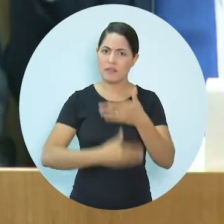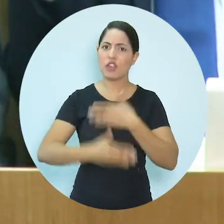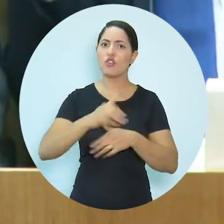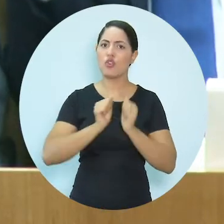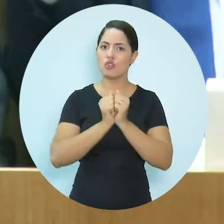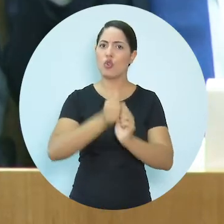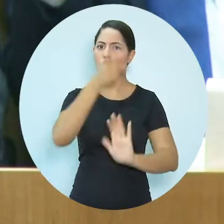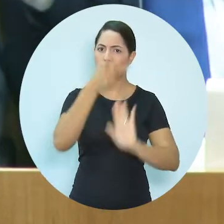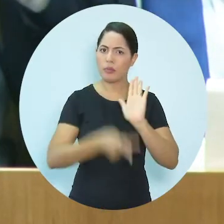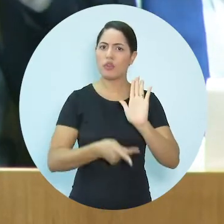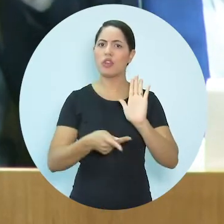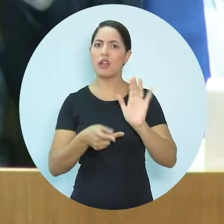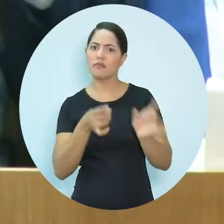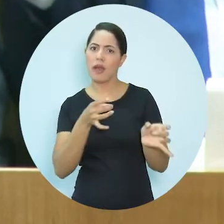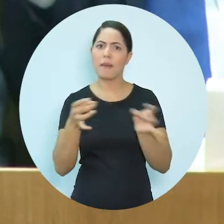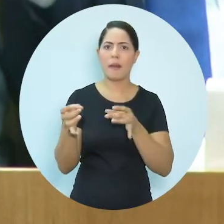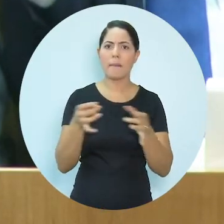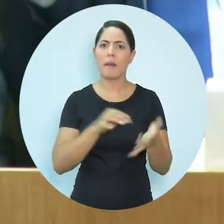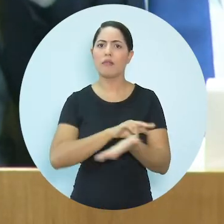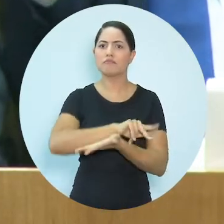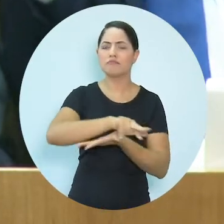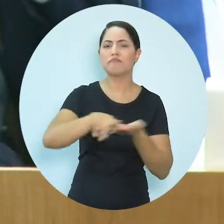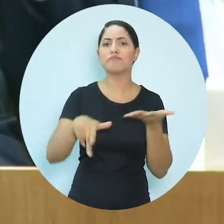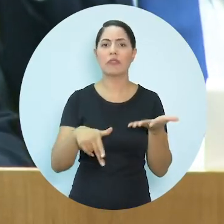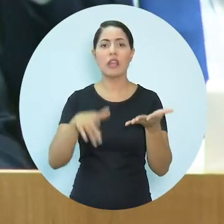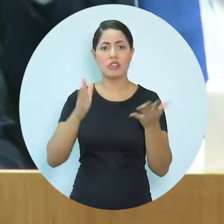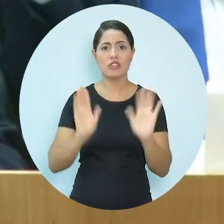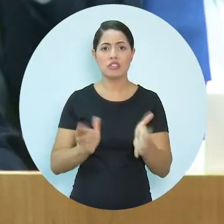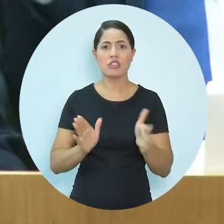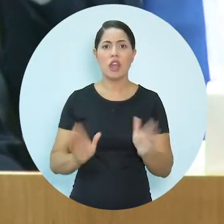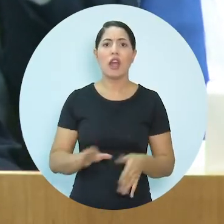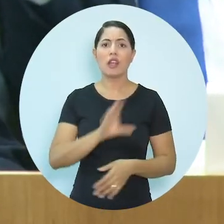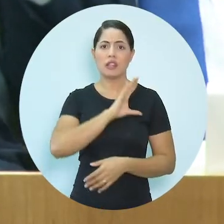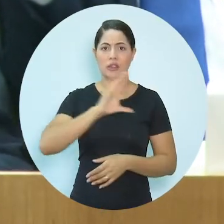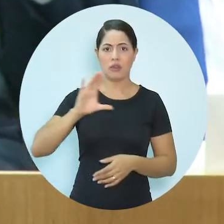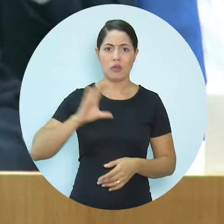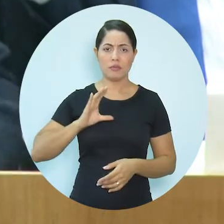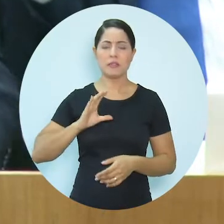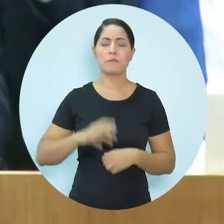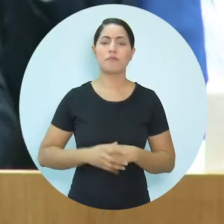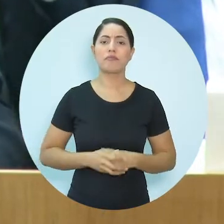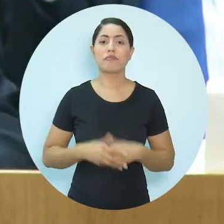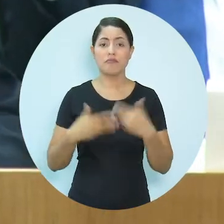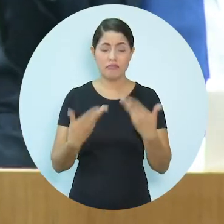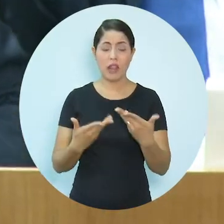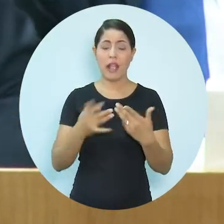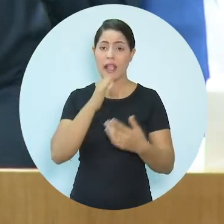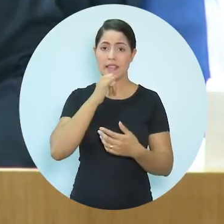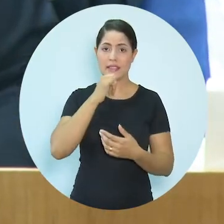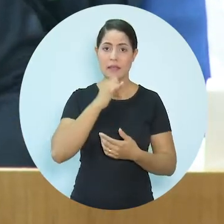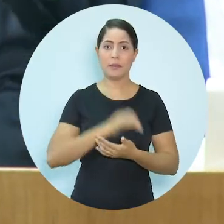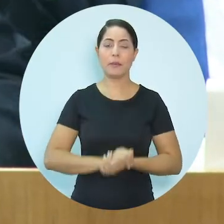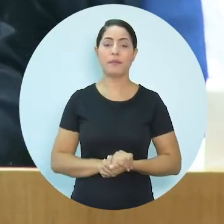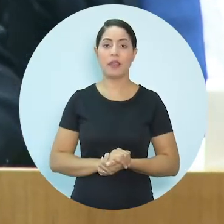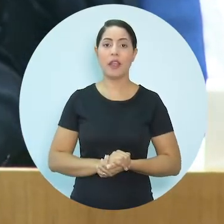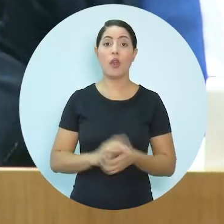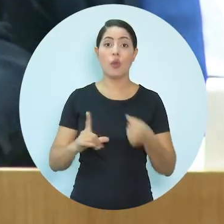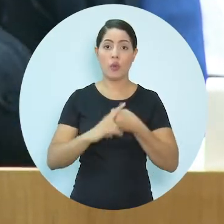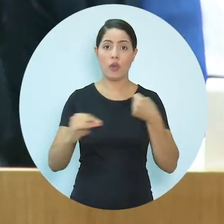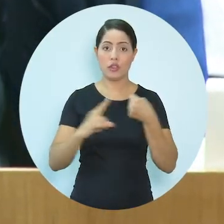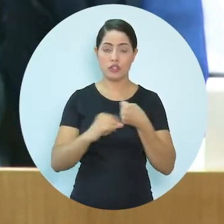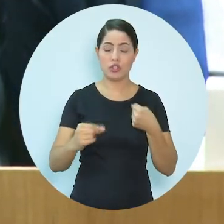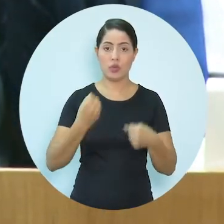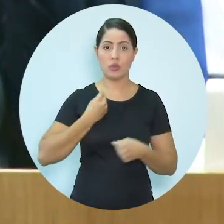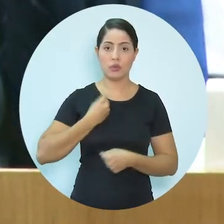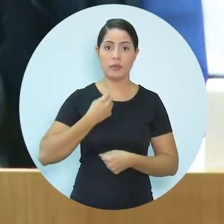anterior e nessa, à frente desse projeto, Tiziano agora pela Comissão Nacional de Legislação. Vejam o exemplo que eu vou dar. O